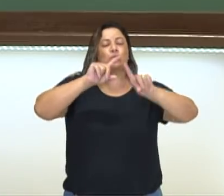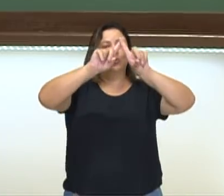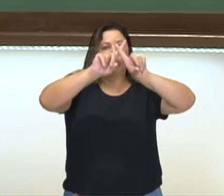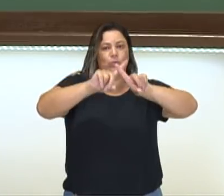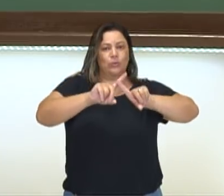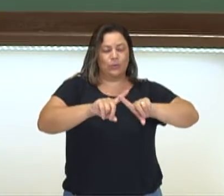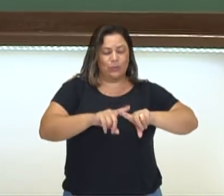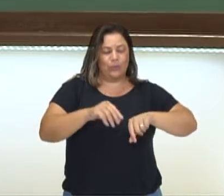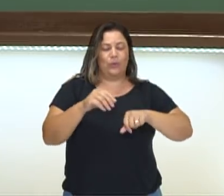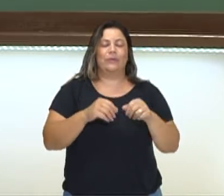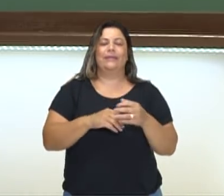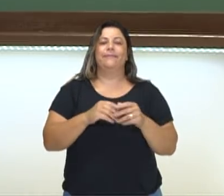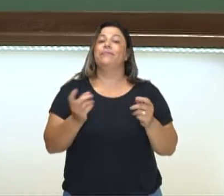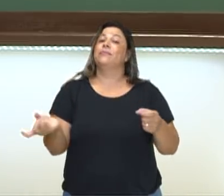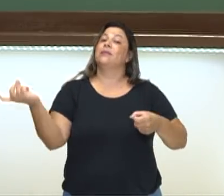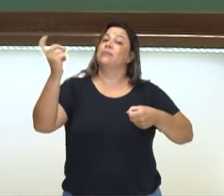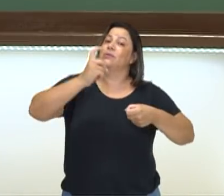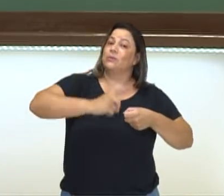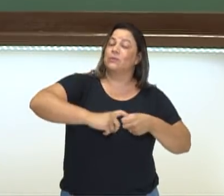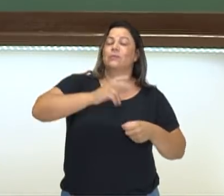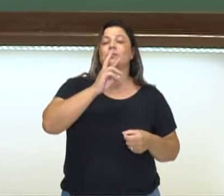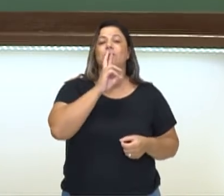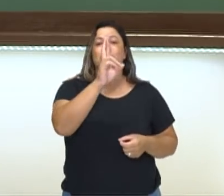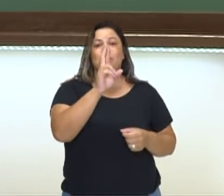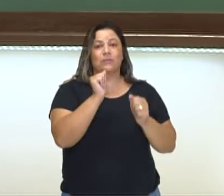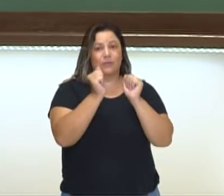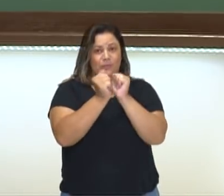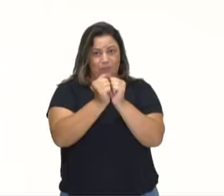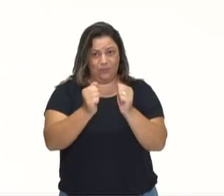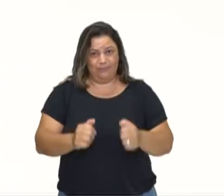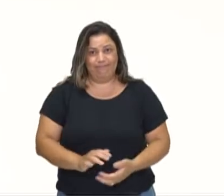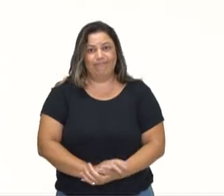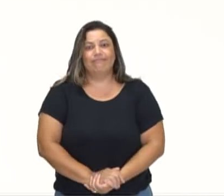aqui e logo voltamos respondendo juntos.